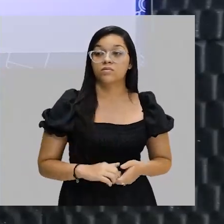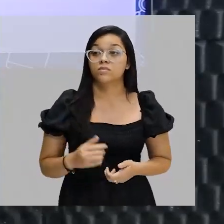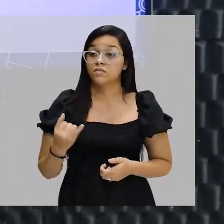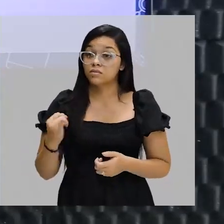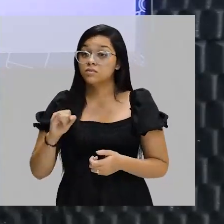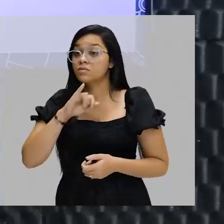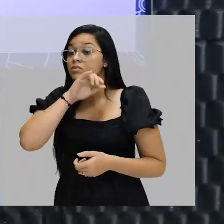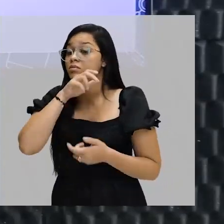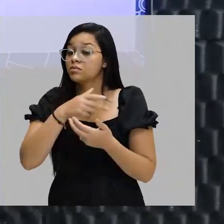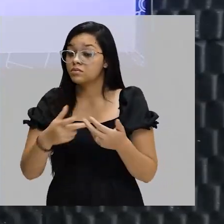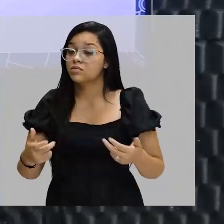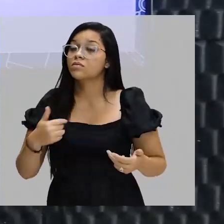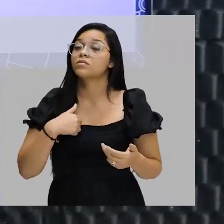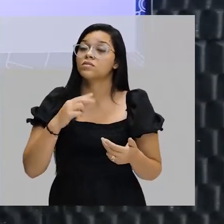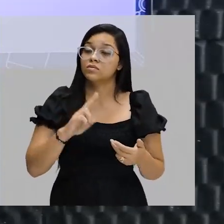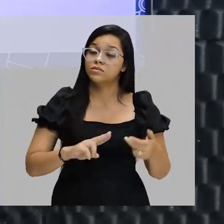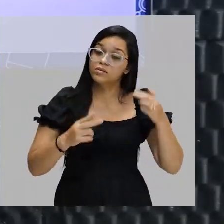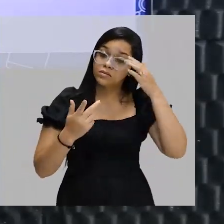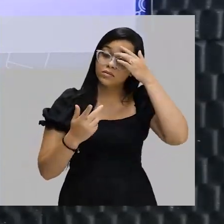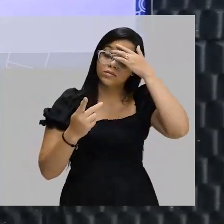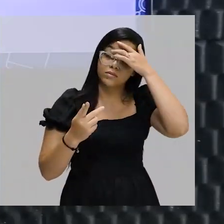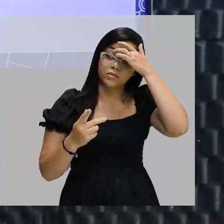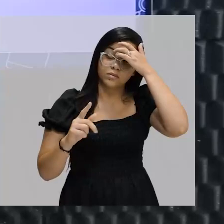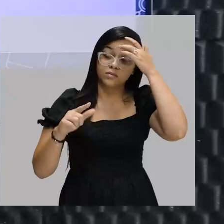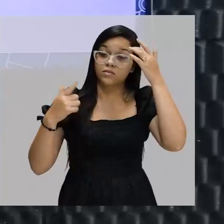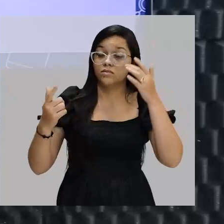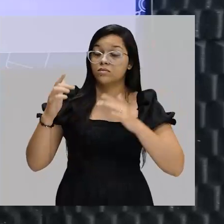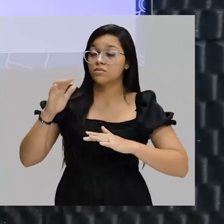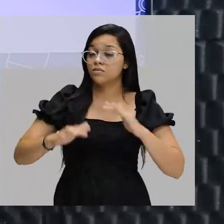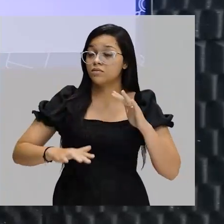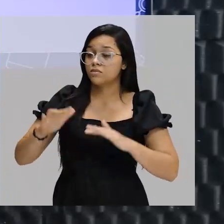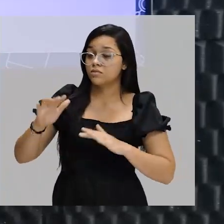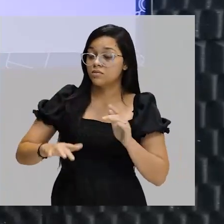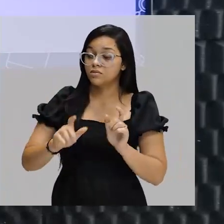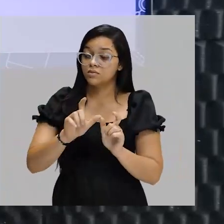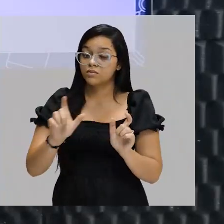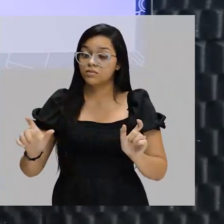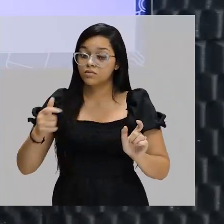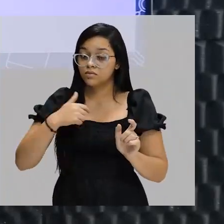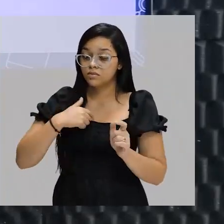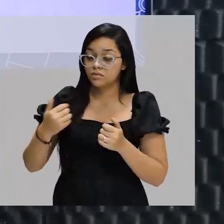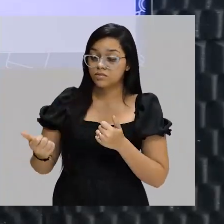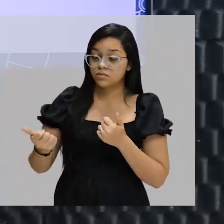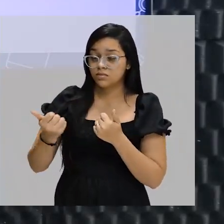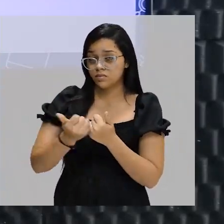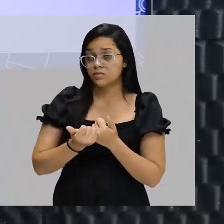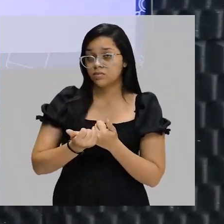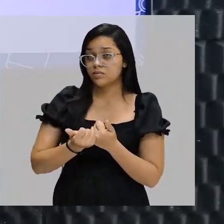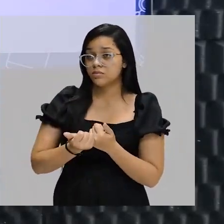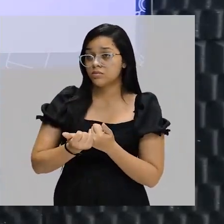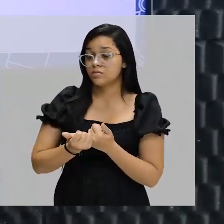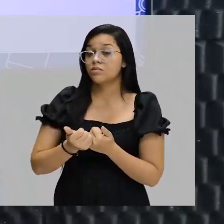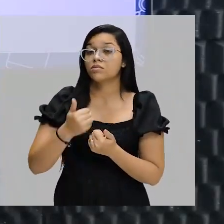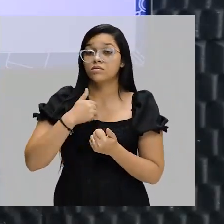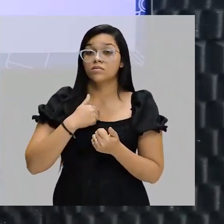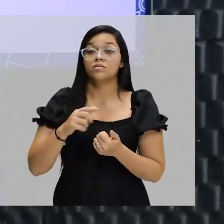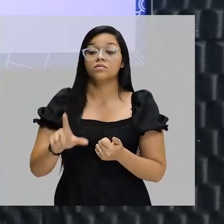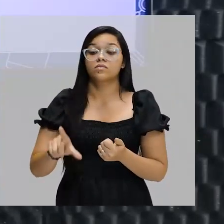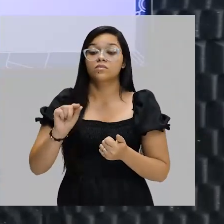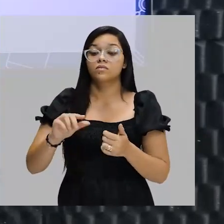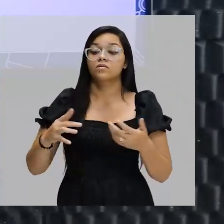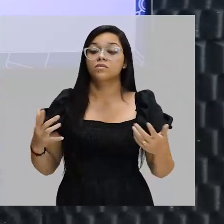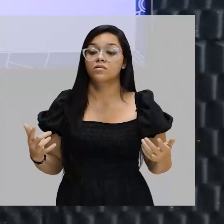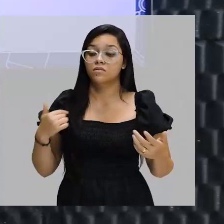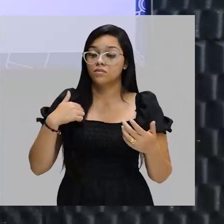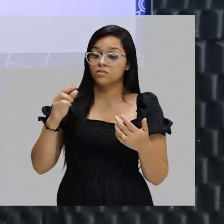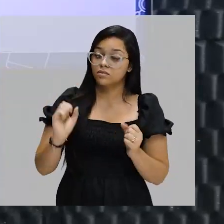é um animal, e assim por diante, tá bom? Então, é dependendo do termo que eu estou substituindo ou me referindo que eu vou escolher qual